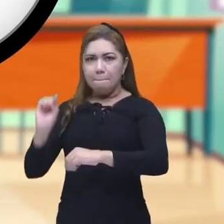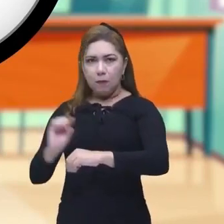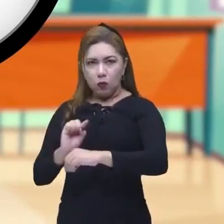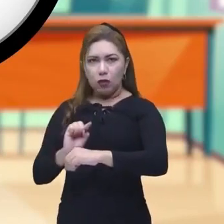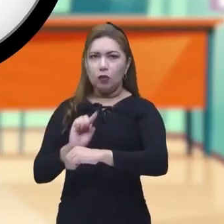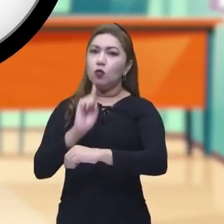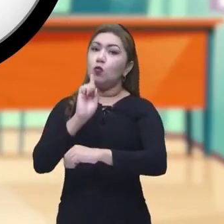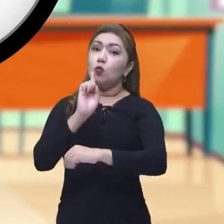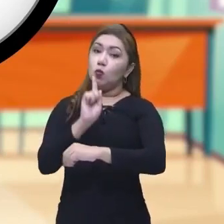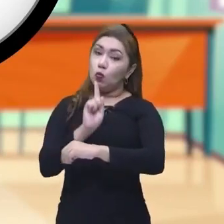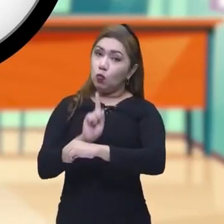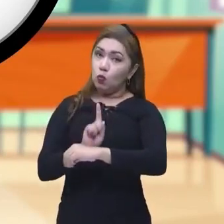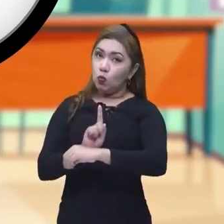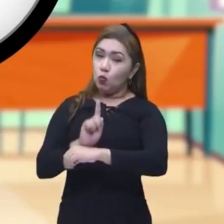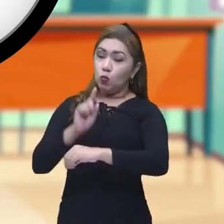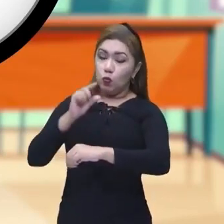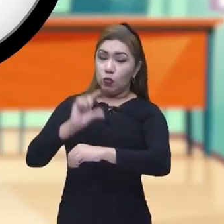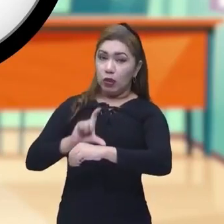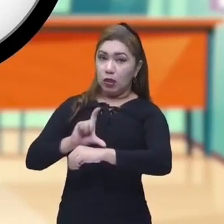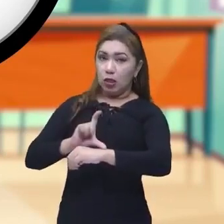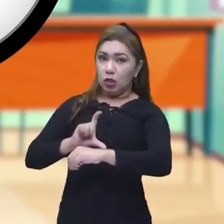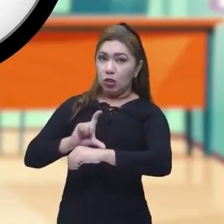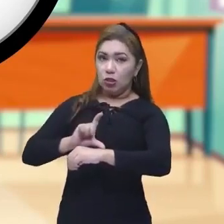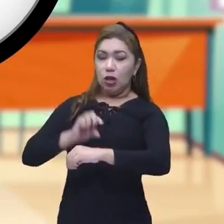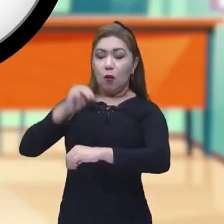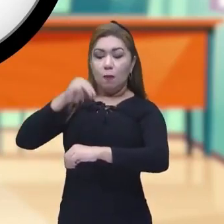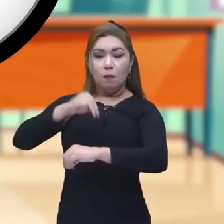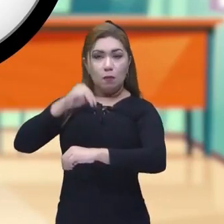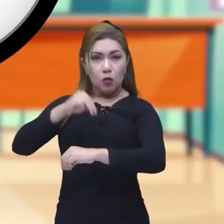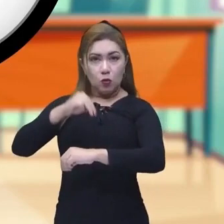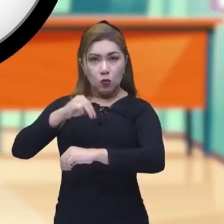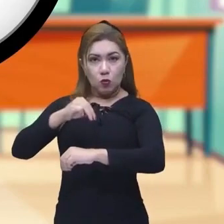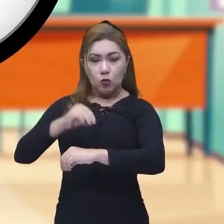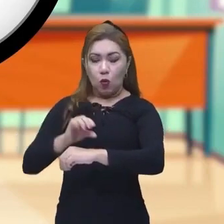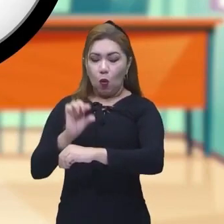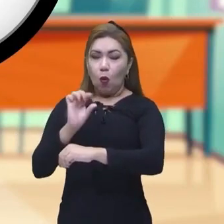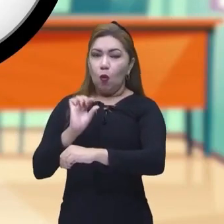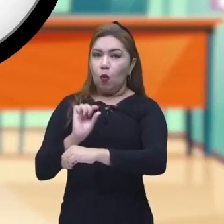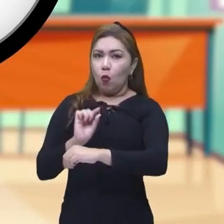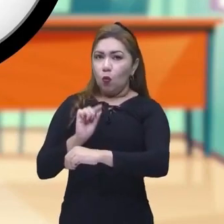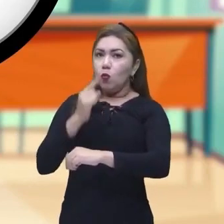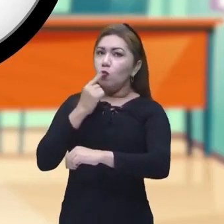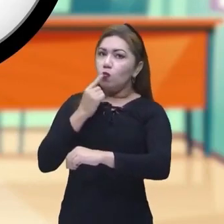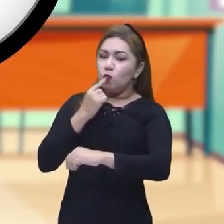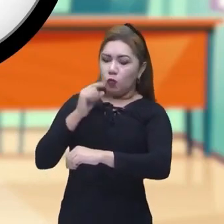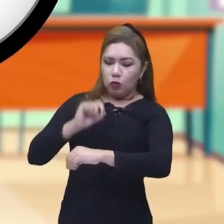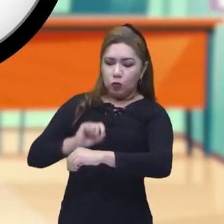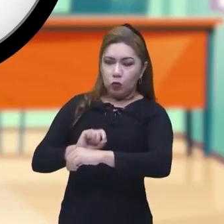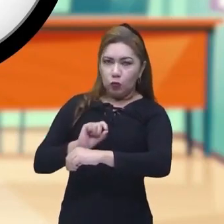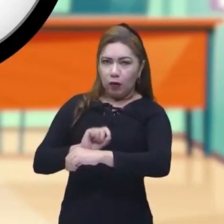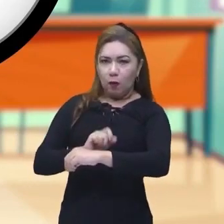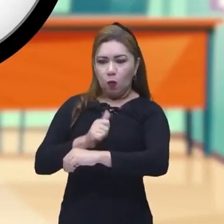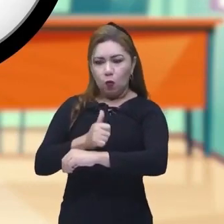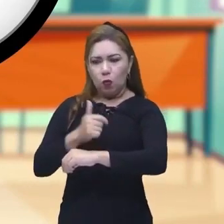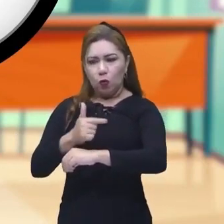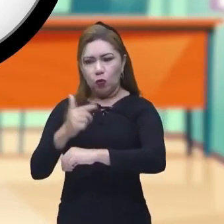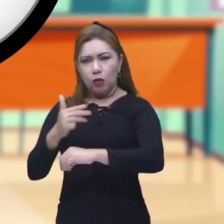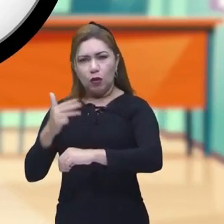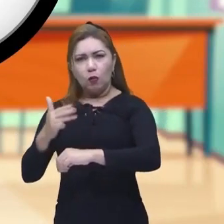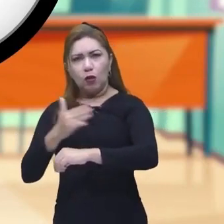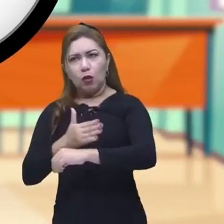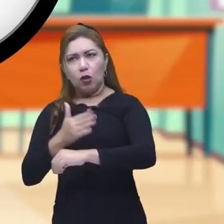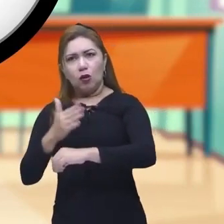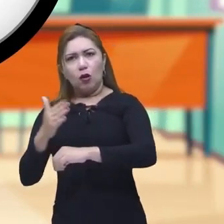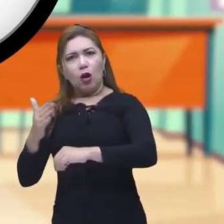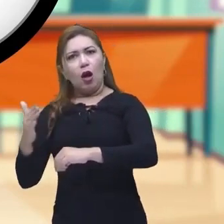dos minutos, tá certo? Então, à medida que esse ponteirinho pequeno vermelho dos segundos for passando, vai haver um